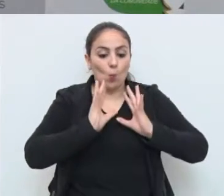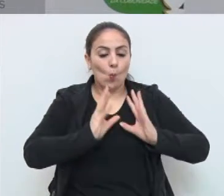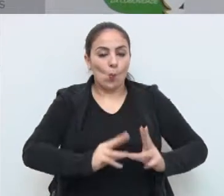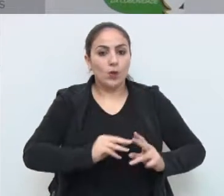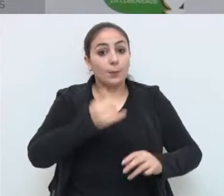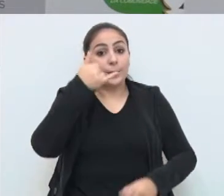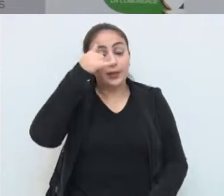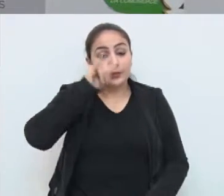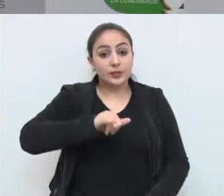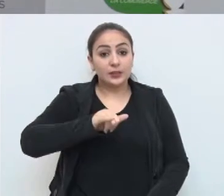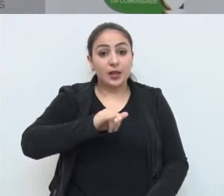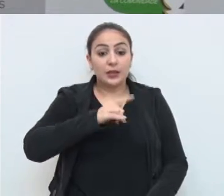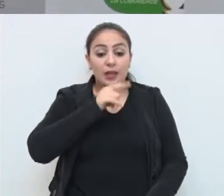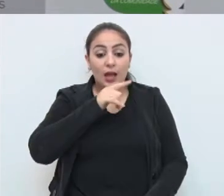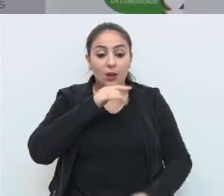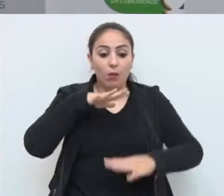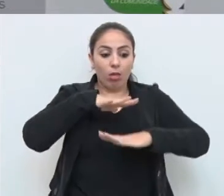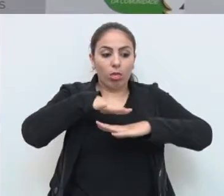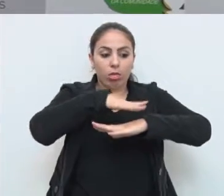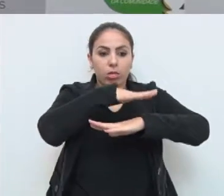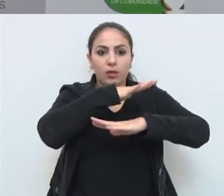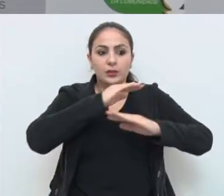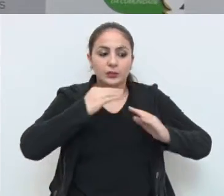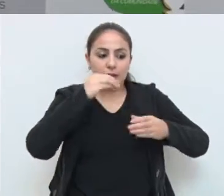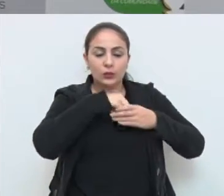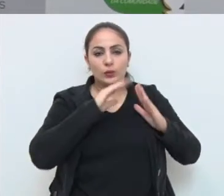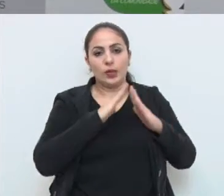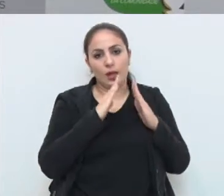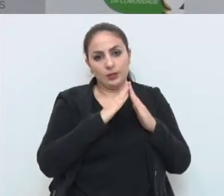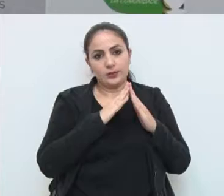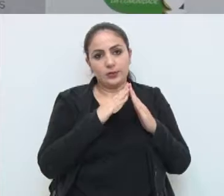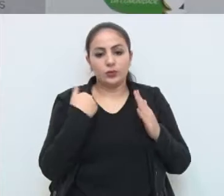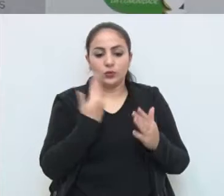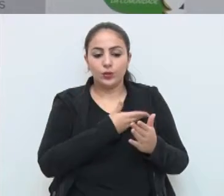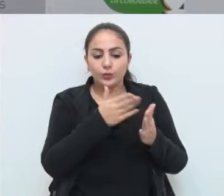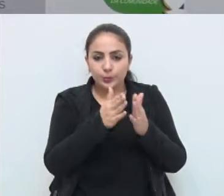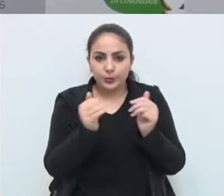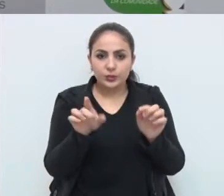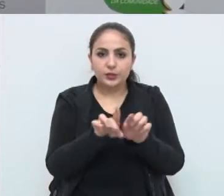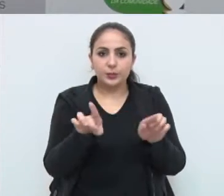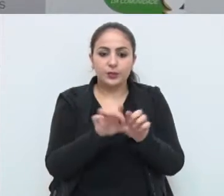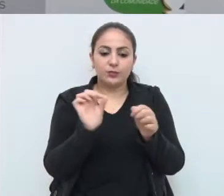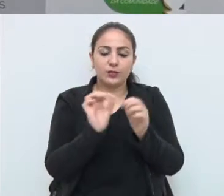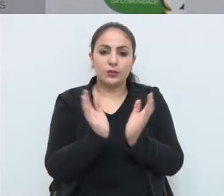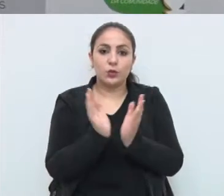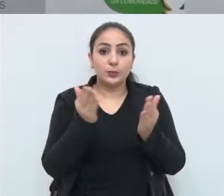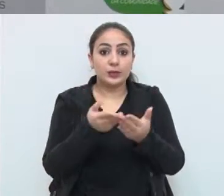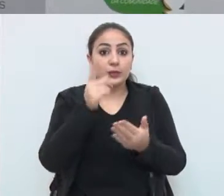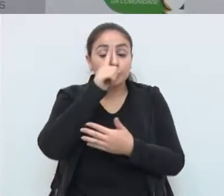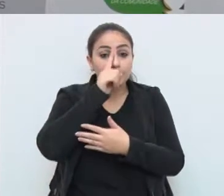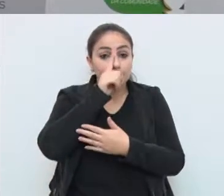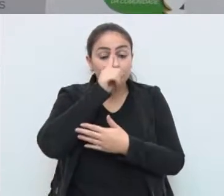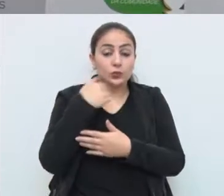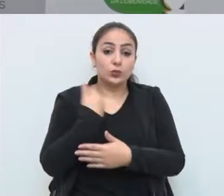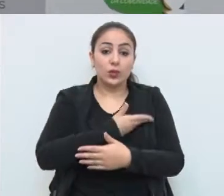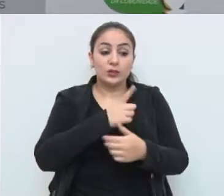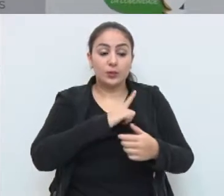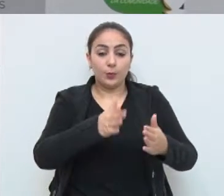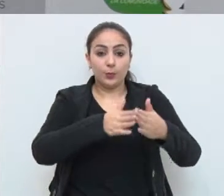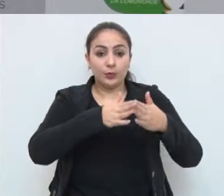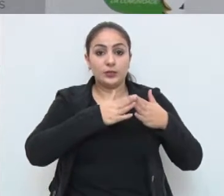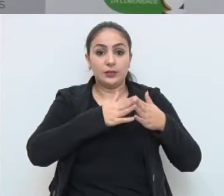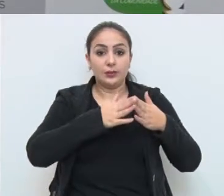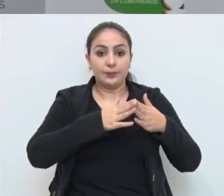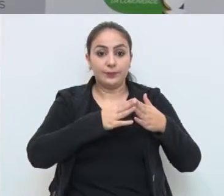infiltração, alagamento nas casas. E também estamos sugerindo ao Executivo que faça, então, um comitê de risco, né? Nós temos a Defesa